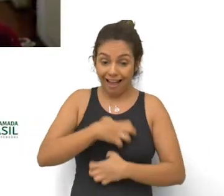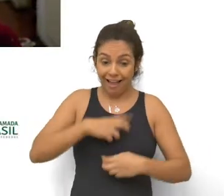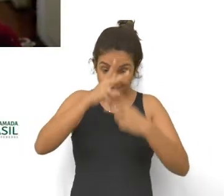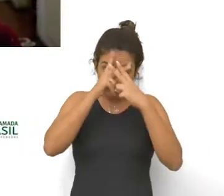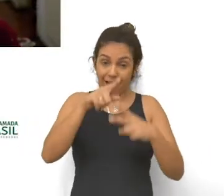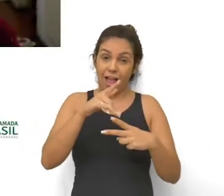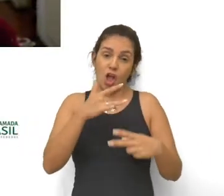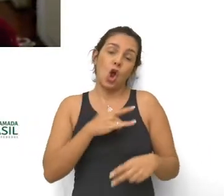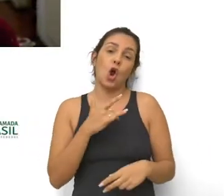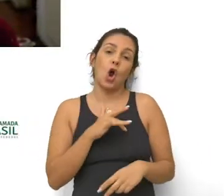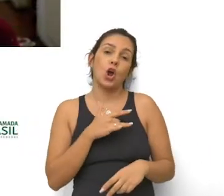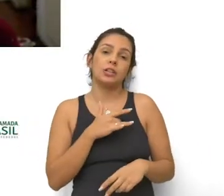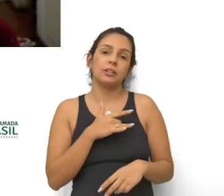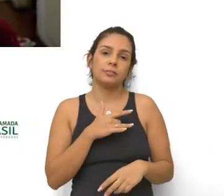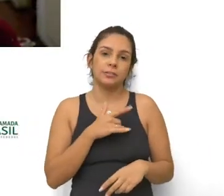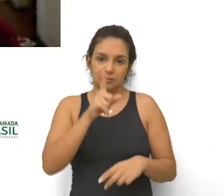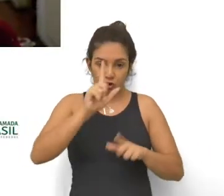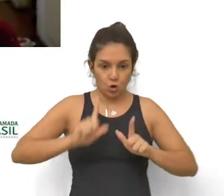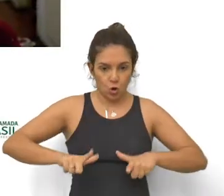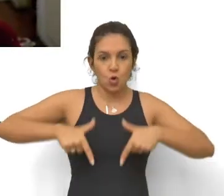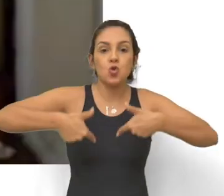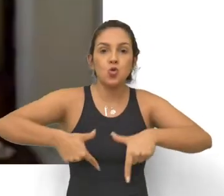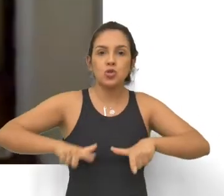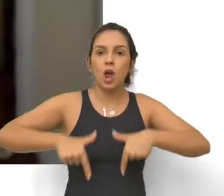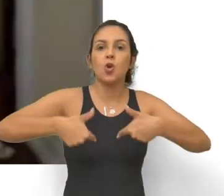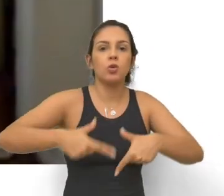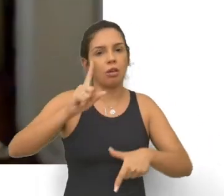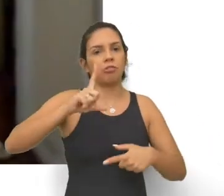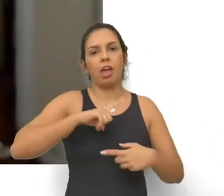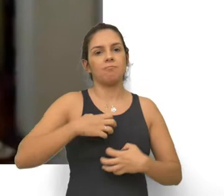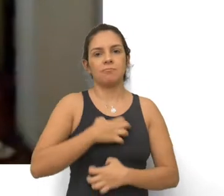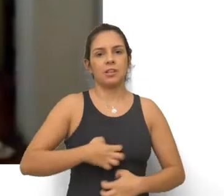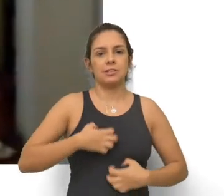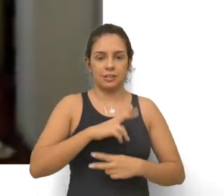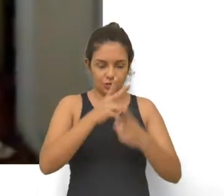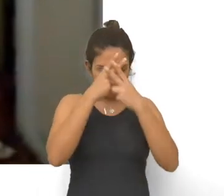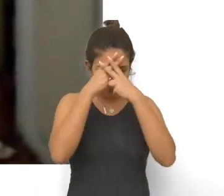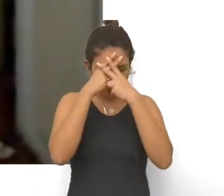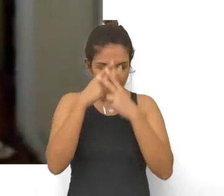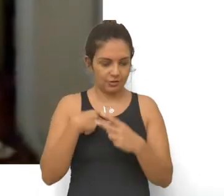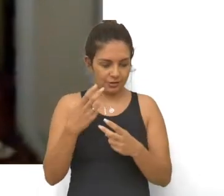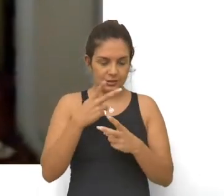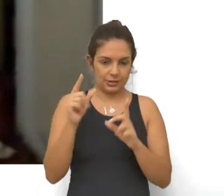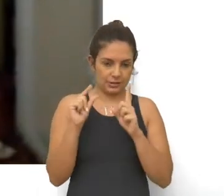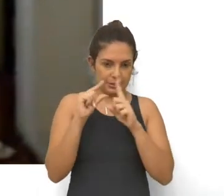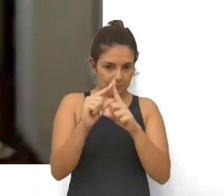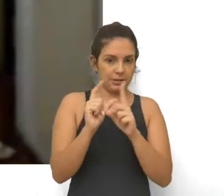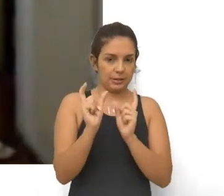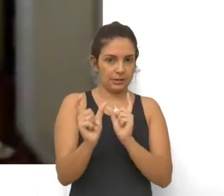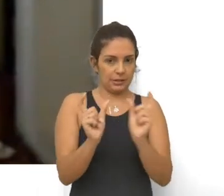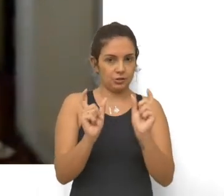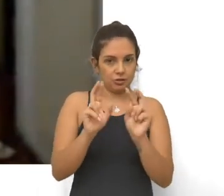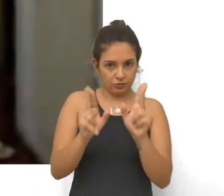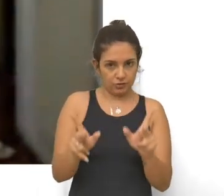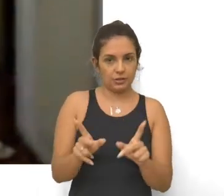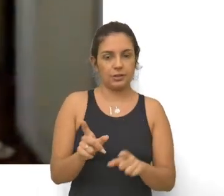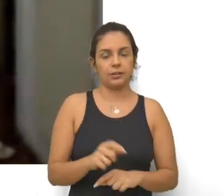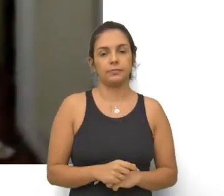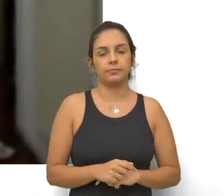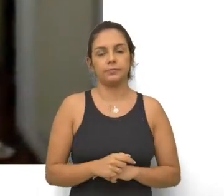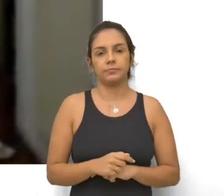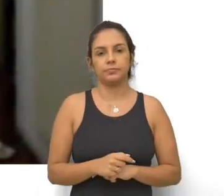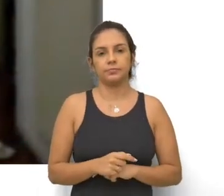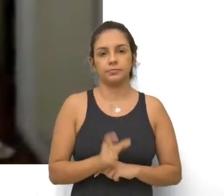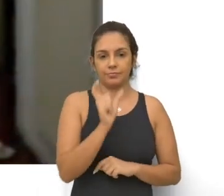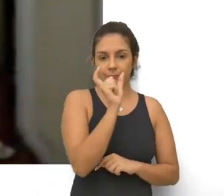bem. Quando você vai para o combate, você não está ressentido. Beleza. É isso que eu queria diferenciar. O ressentimento